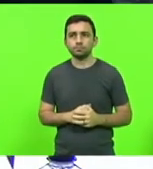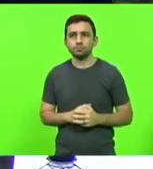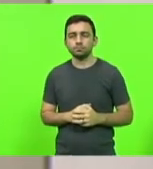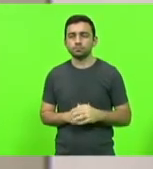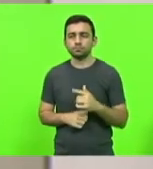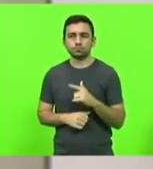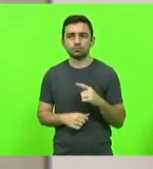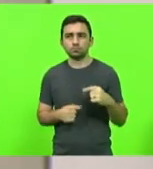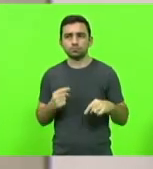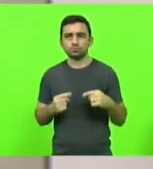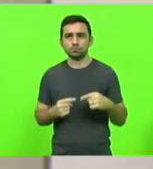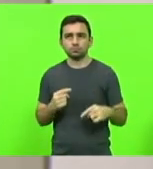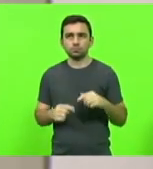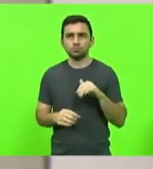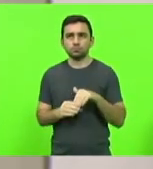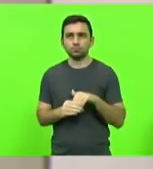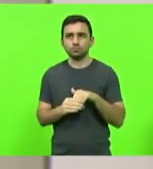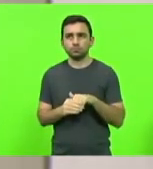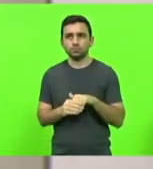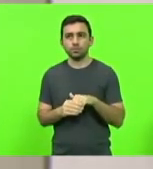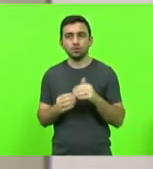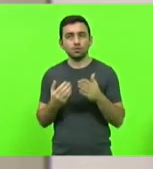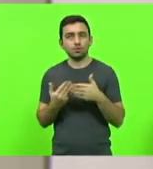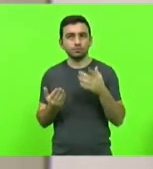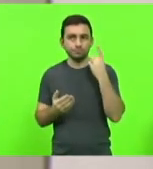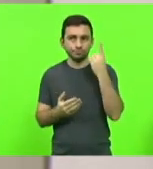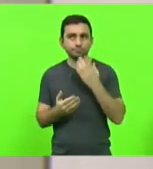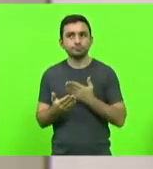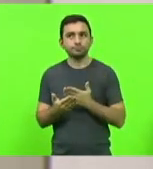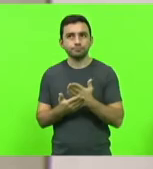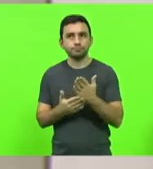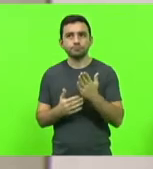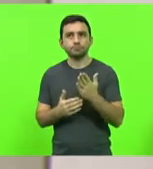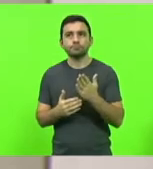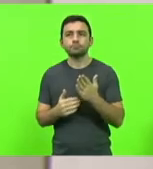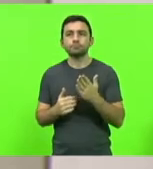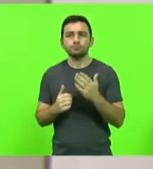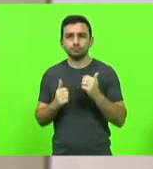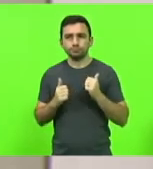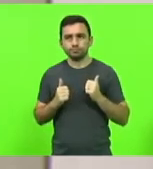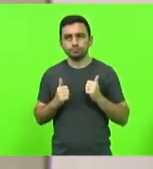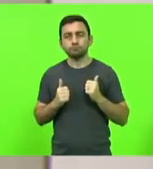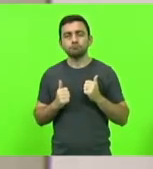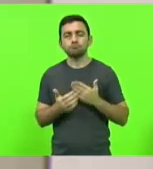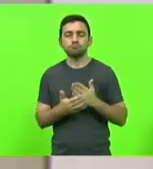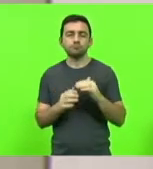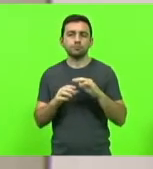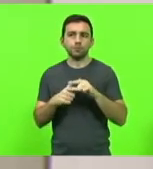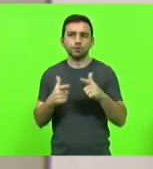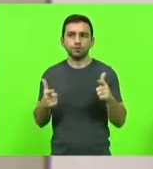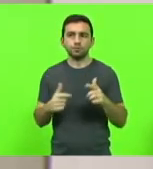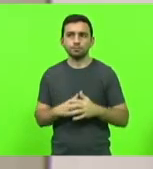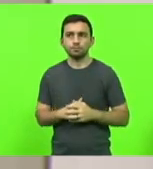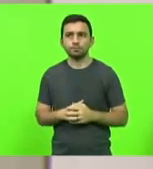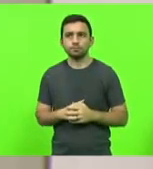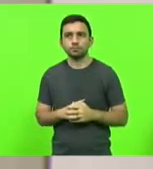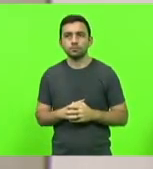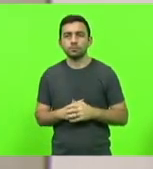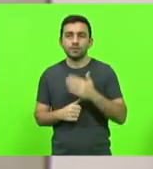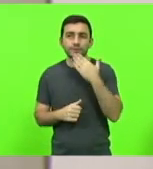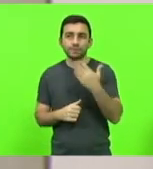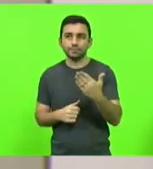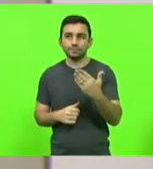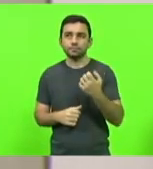mais quem queira discutir em votação, deputados que aprovam, permaneçam como se encontra. Aprovado por maioria.